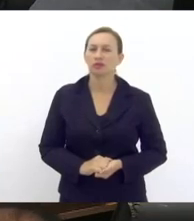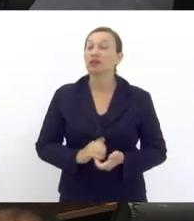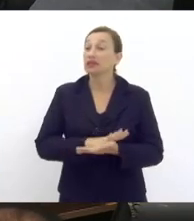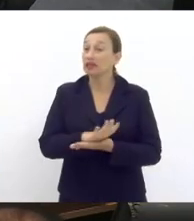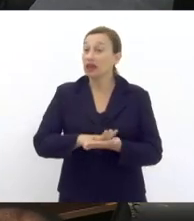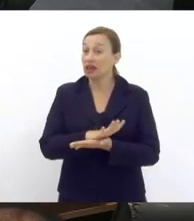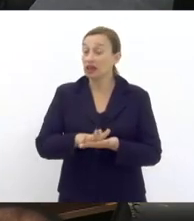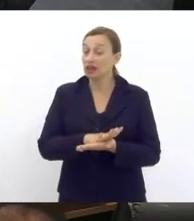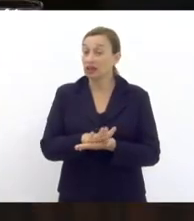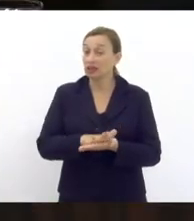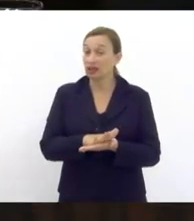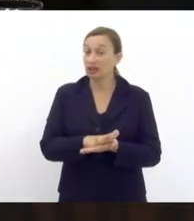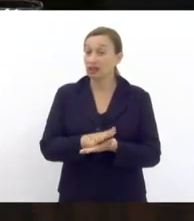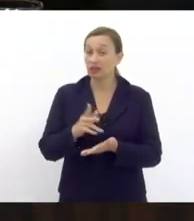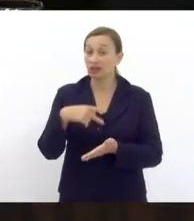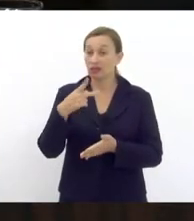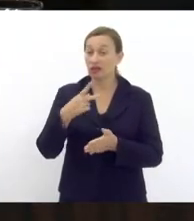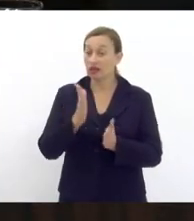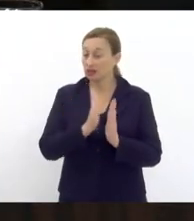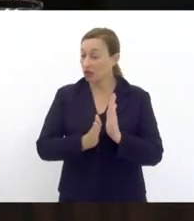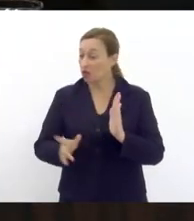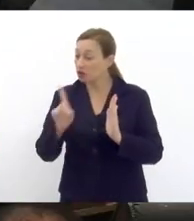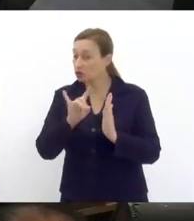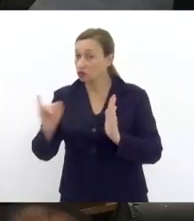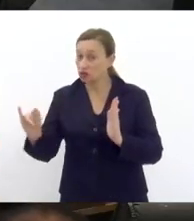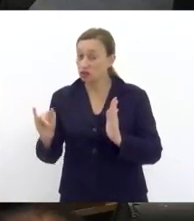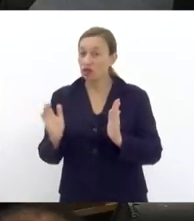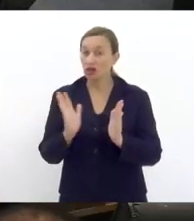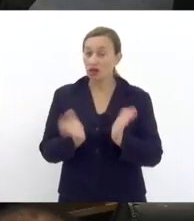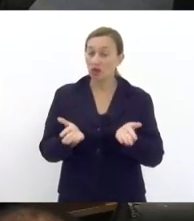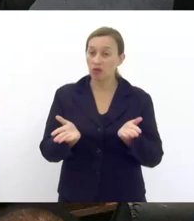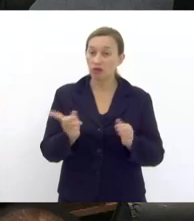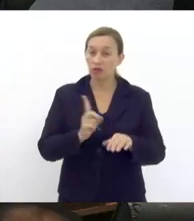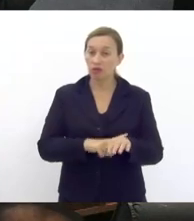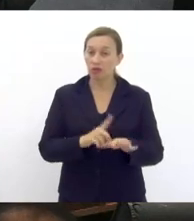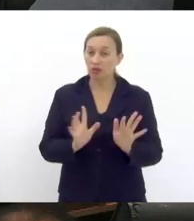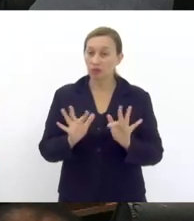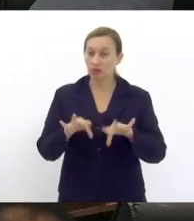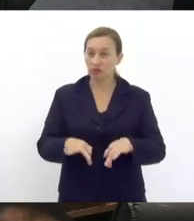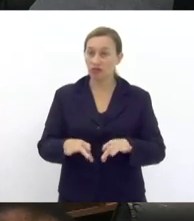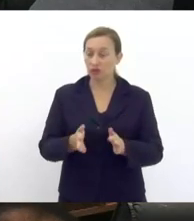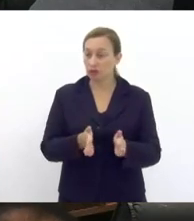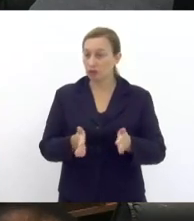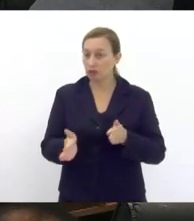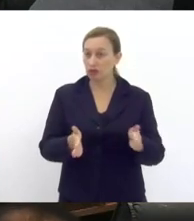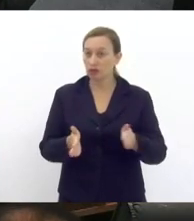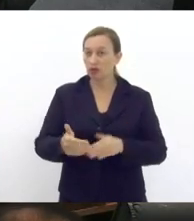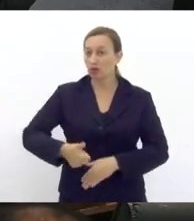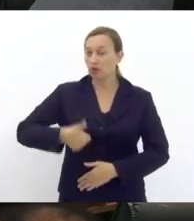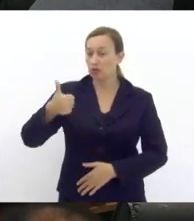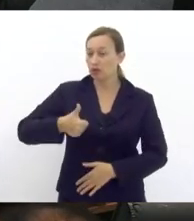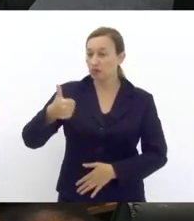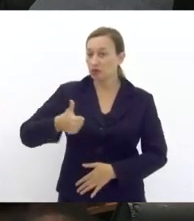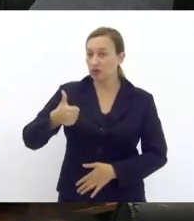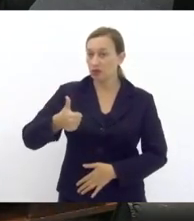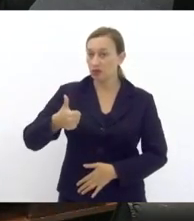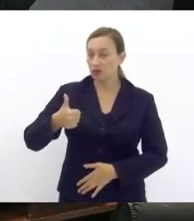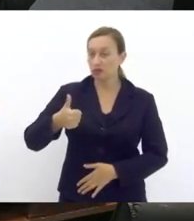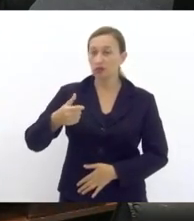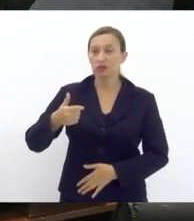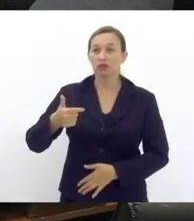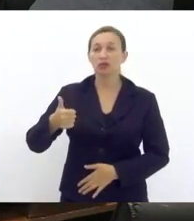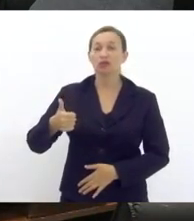Nada havendo a mais a tratar da ordem do dia, passamos ao expediente final. Primeiro orador é o nobre deputado Luiz